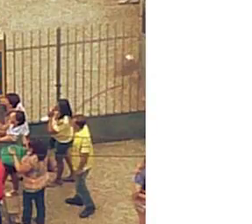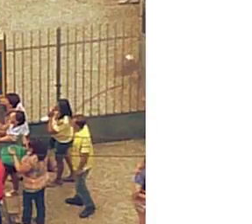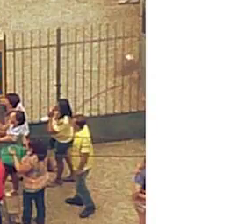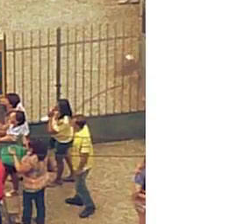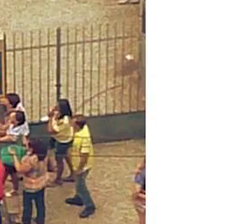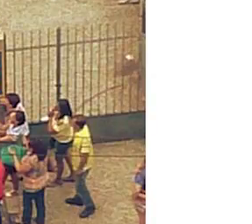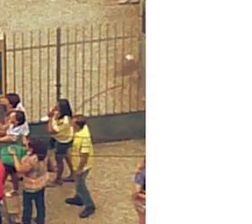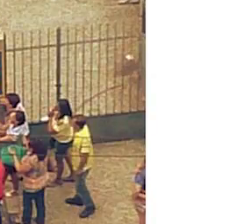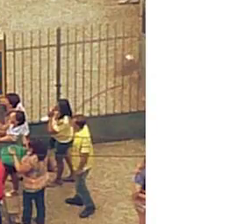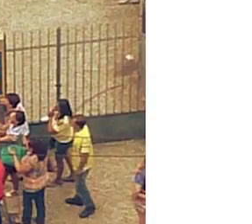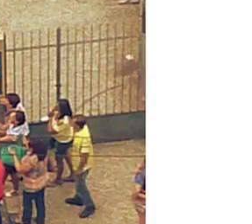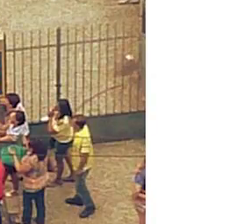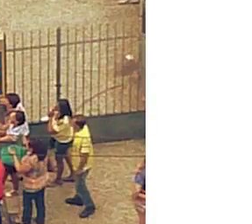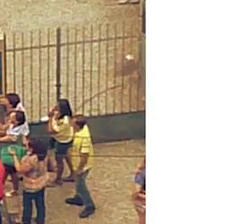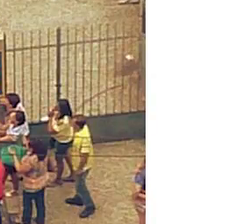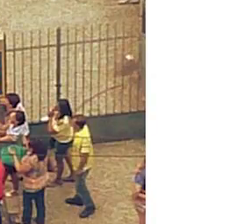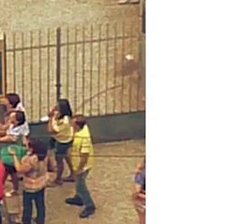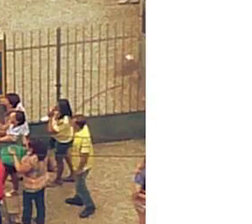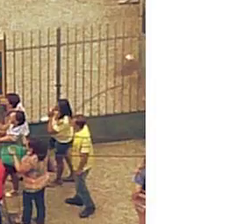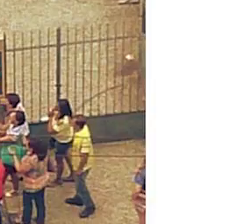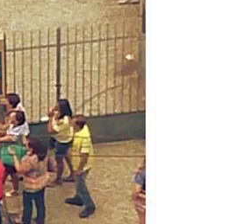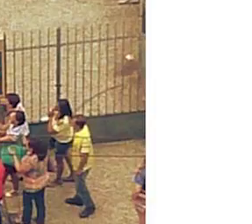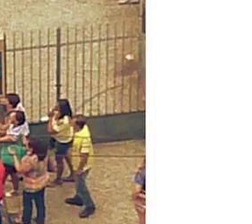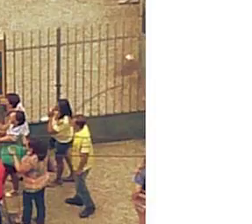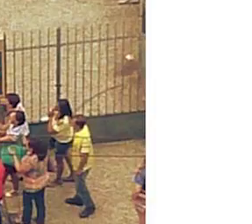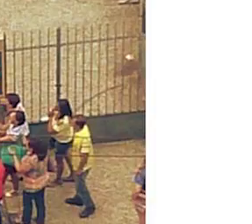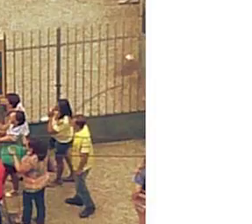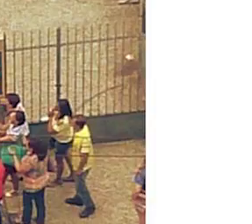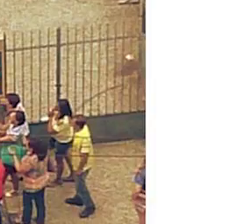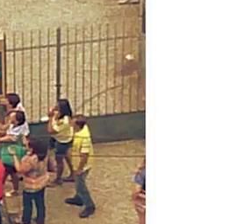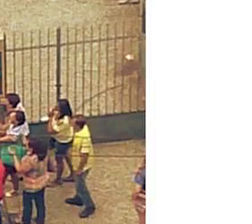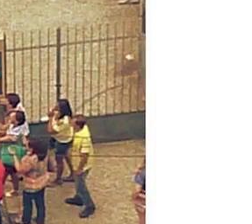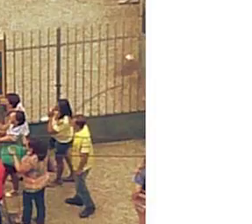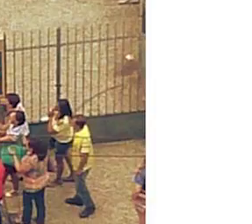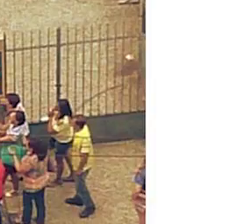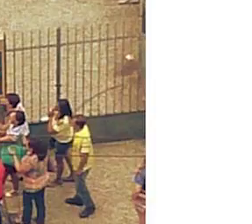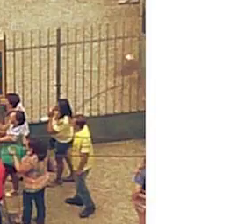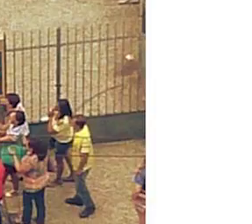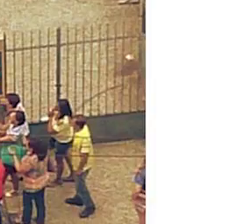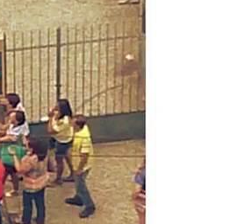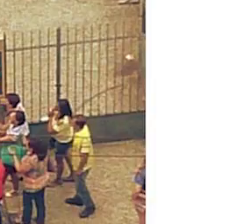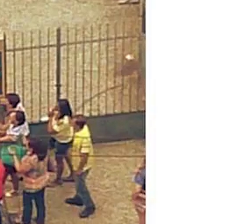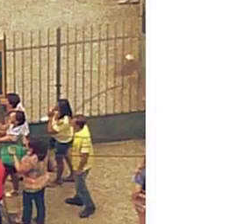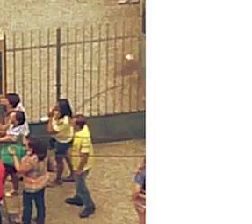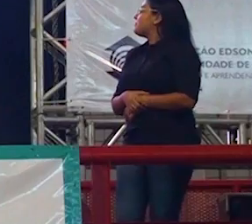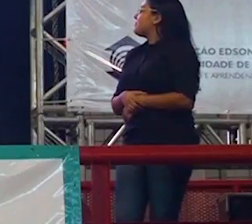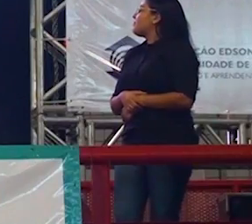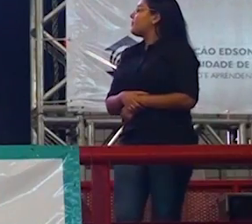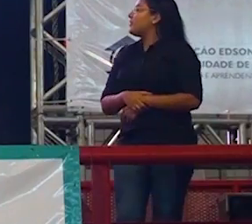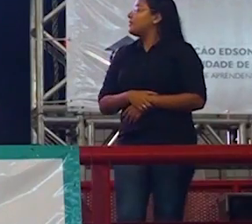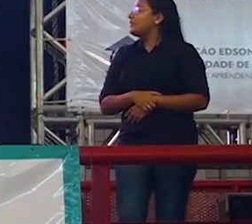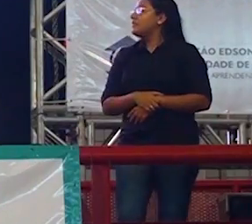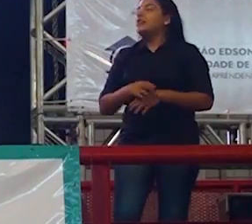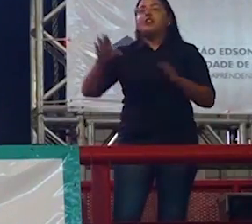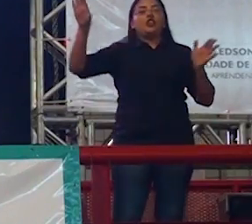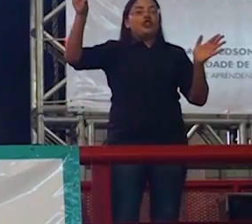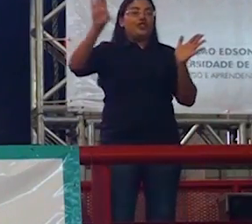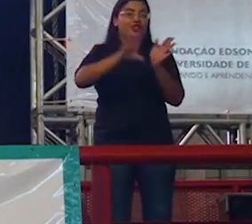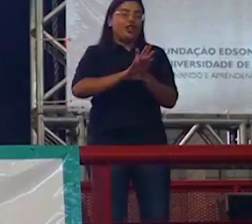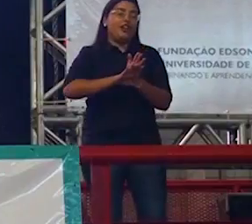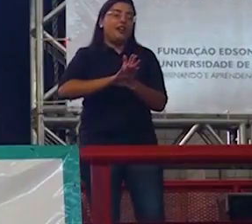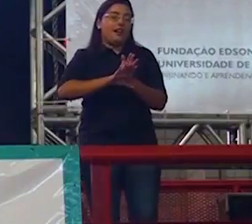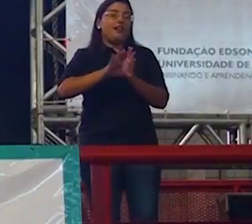querendo entrar ali, ó, na universidade, uns zumbis, ó, né? Então, nada disso, chegue